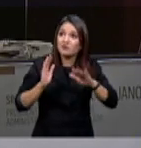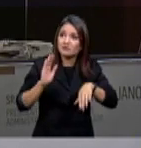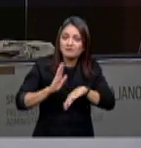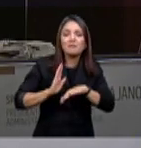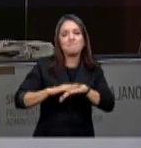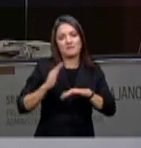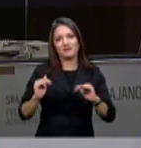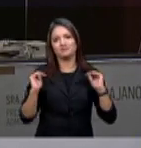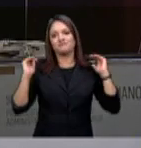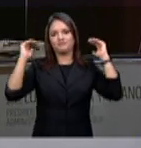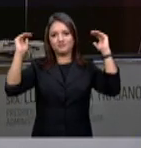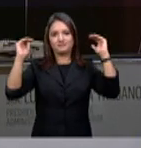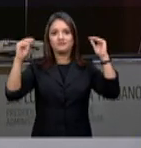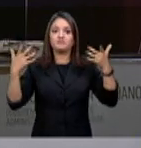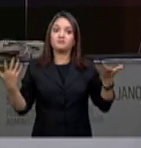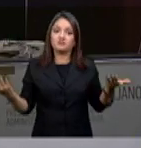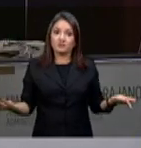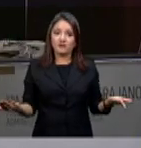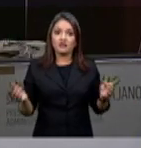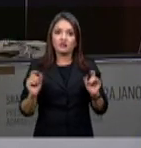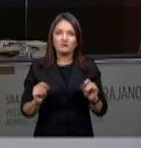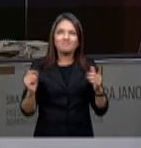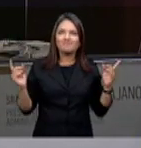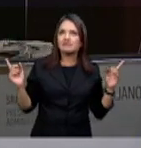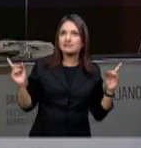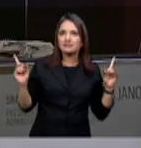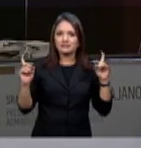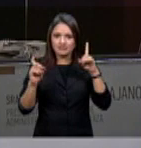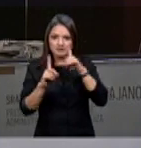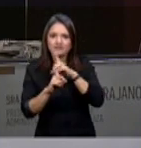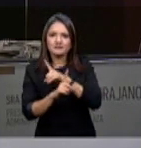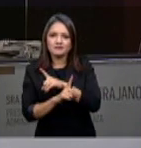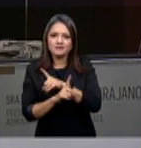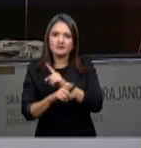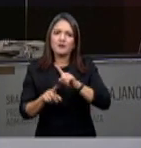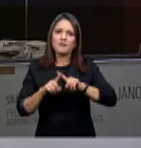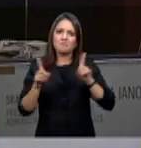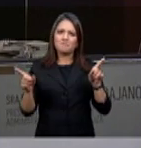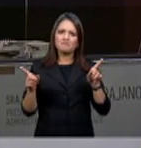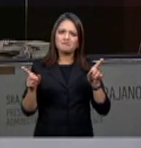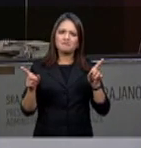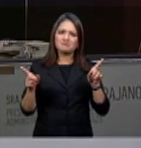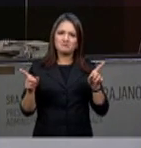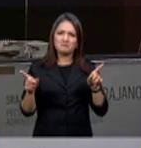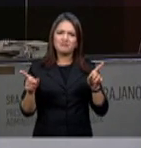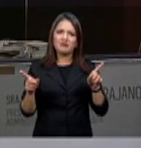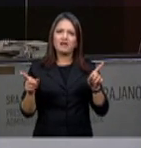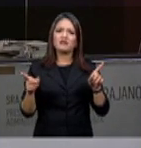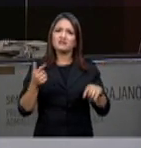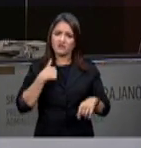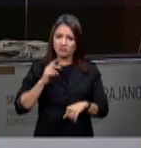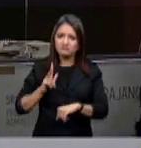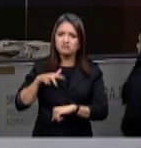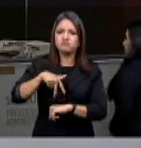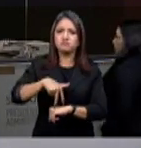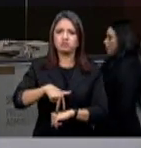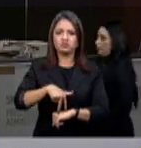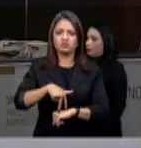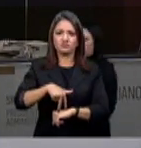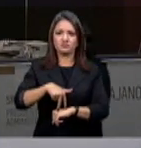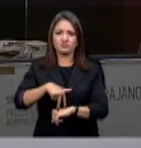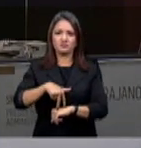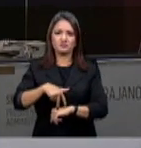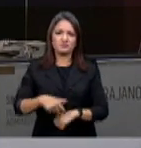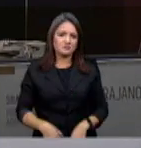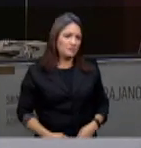elevado só nesse caso de embaraços o que eu acho e a minha minha voz eu tô muito Lugar